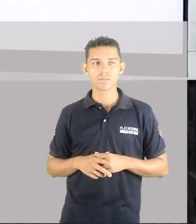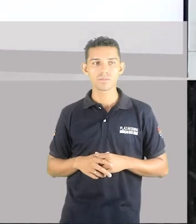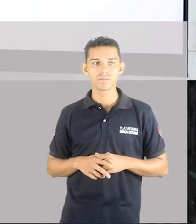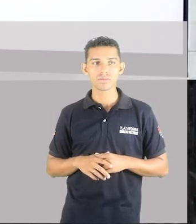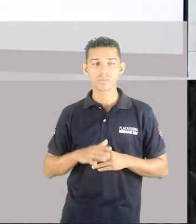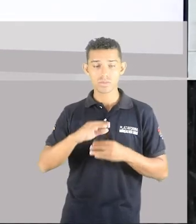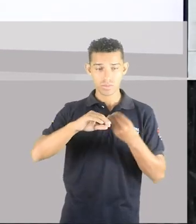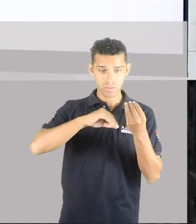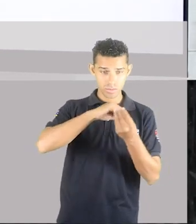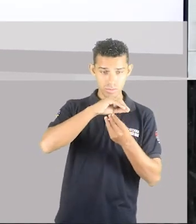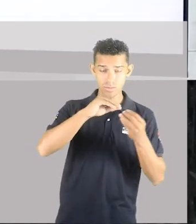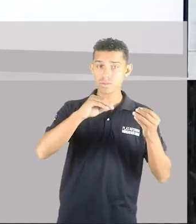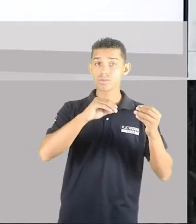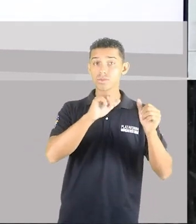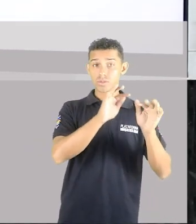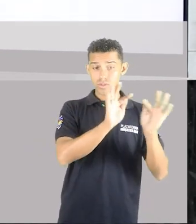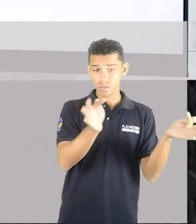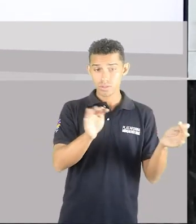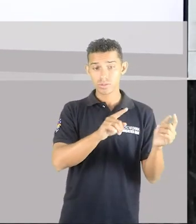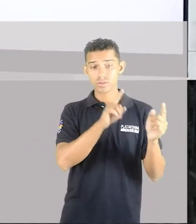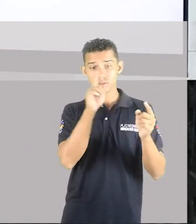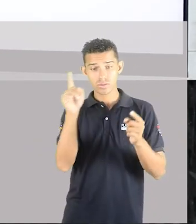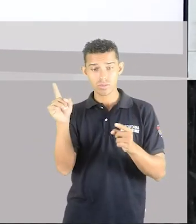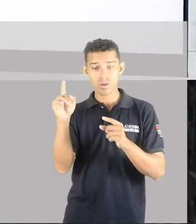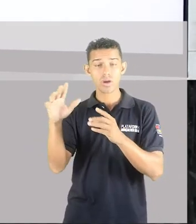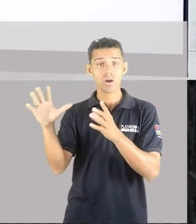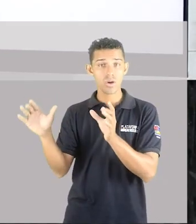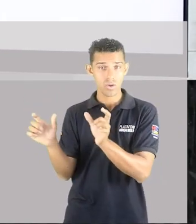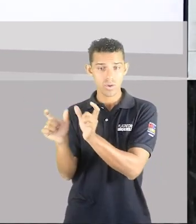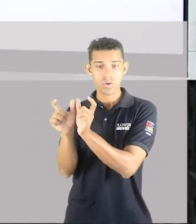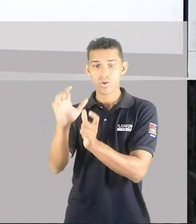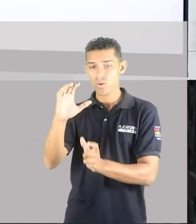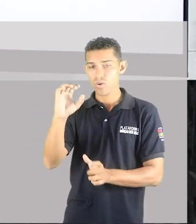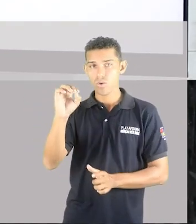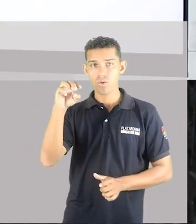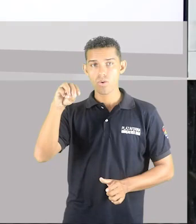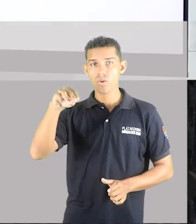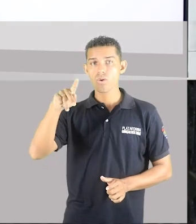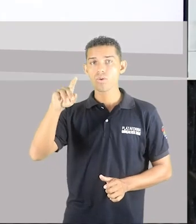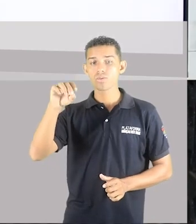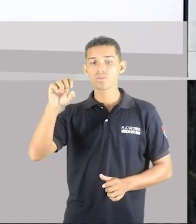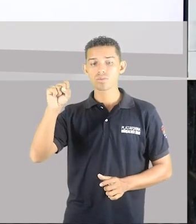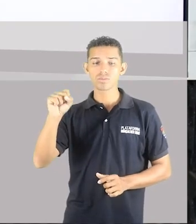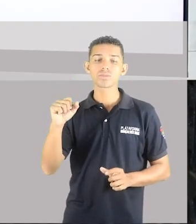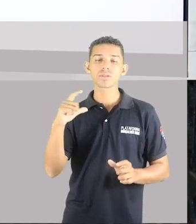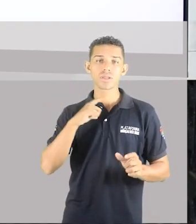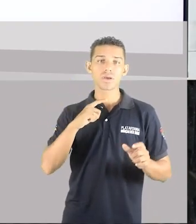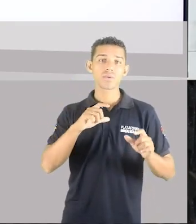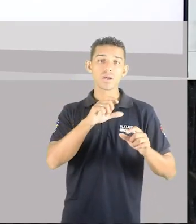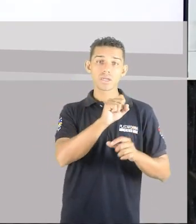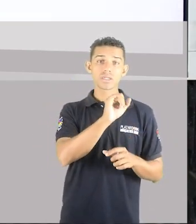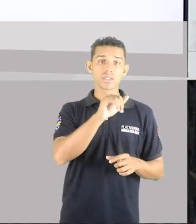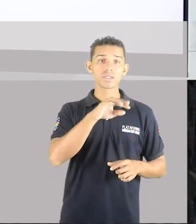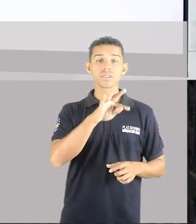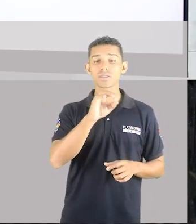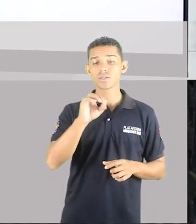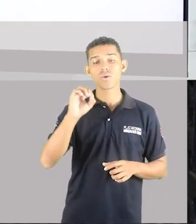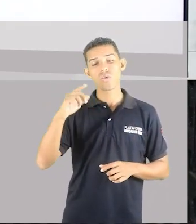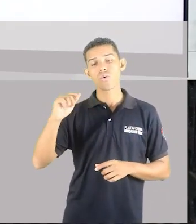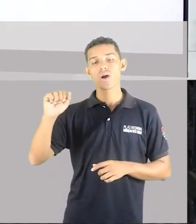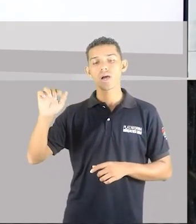Substância simples mais substância simples me dando uma composta. Eu tenho uma síntese ou adição.